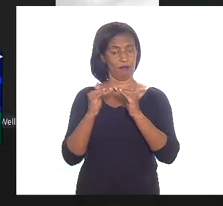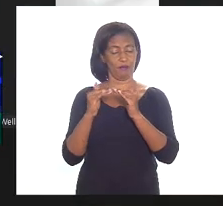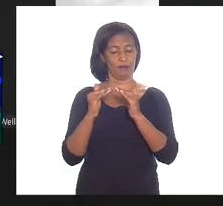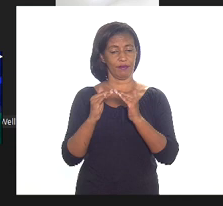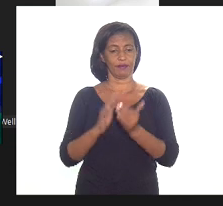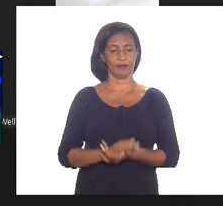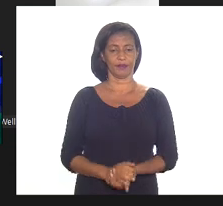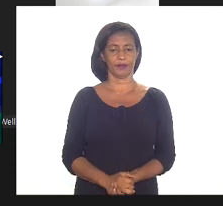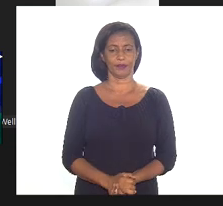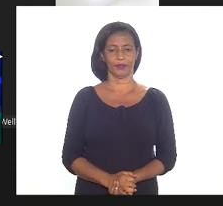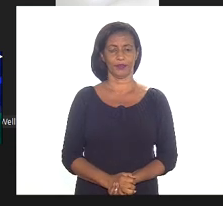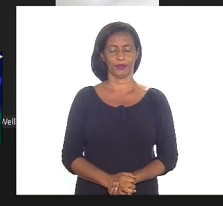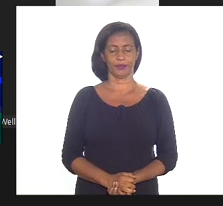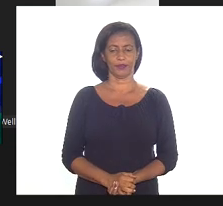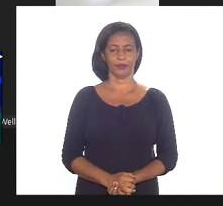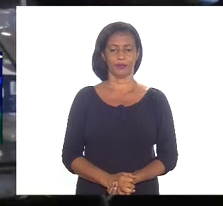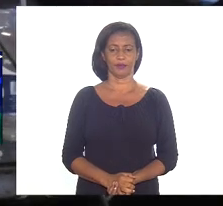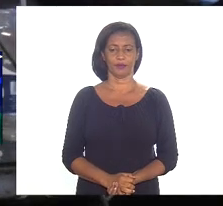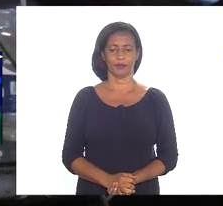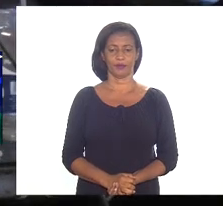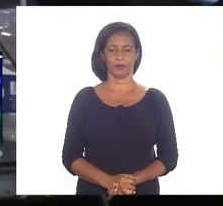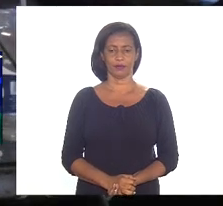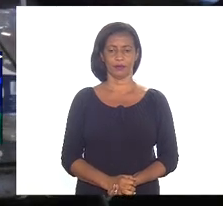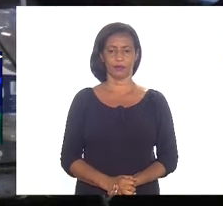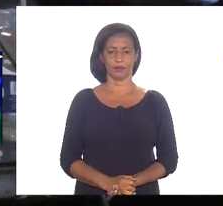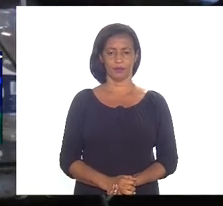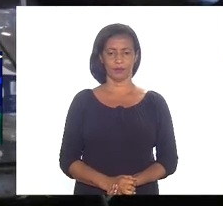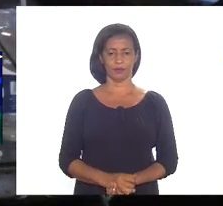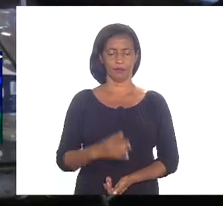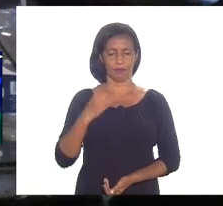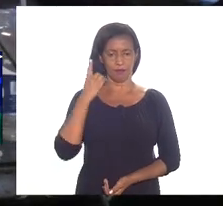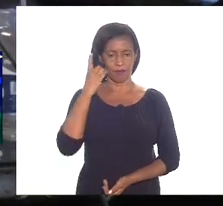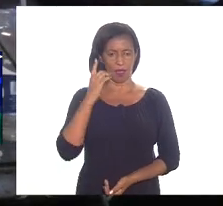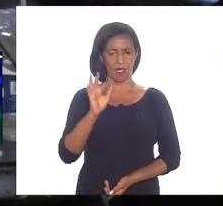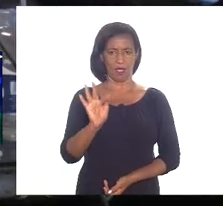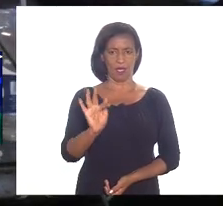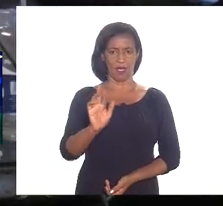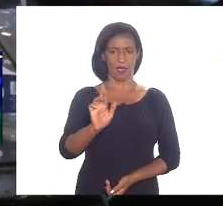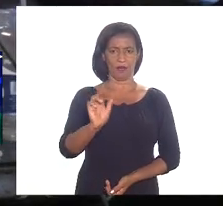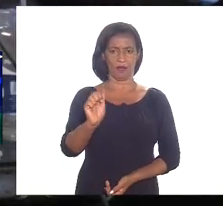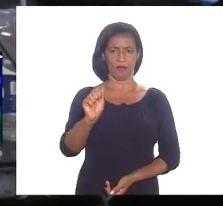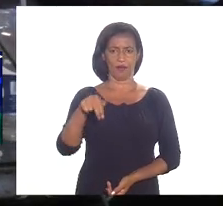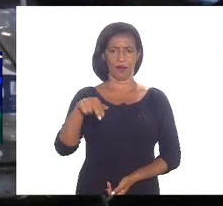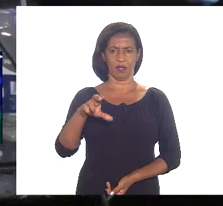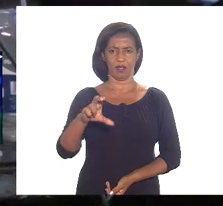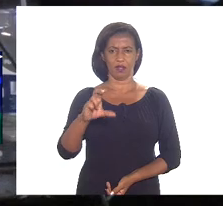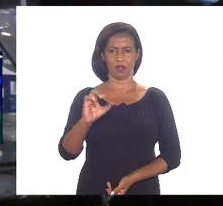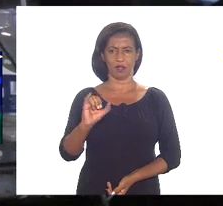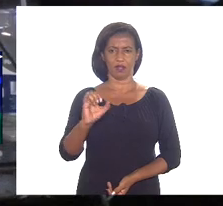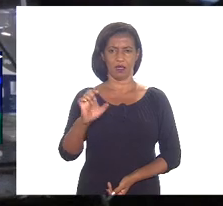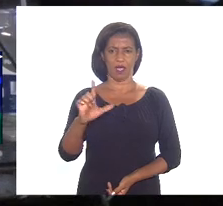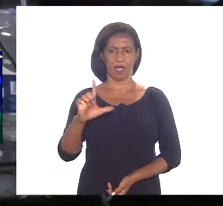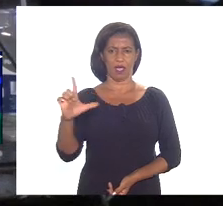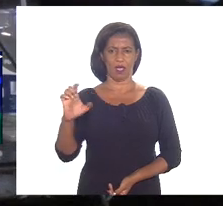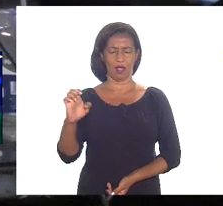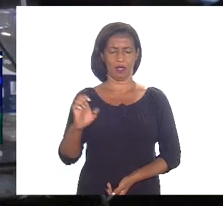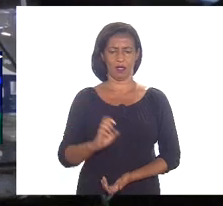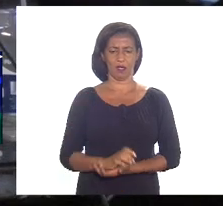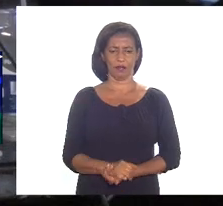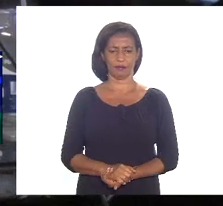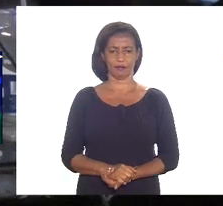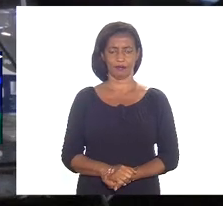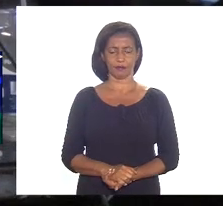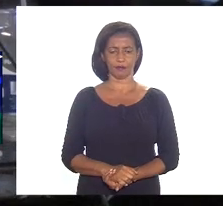favorável Deputado Deputado a Franciane Motta a deputada